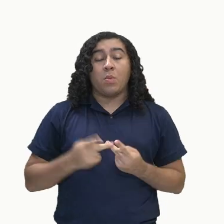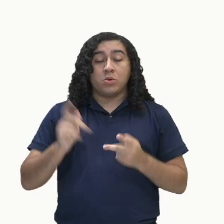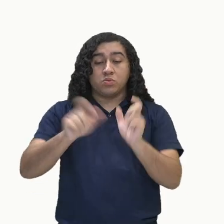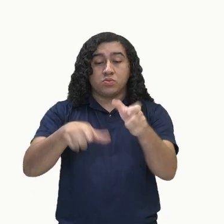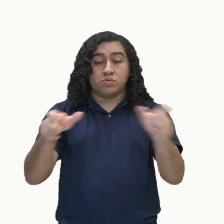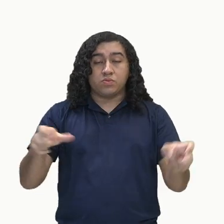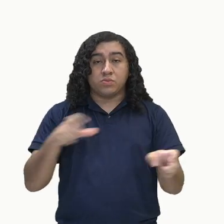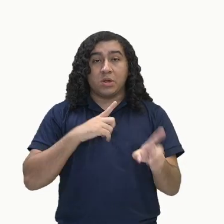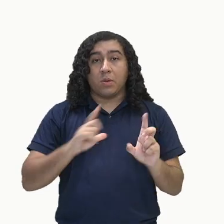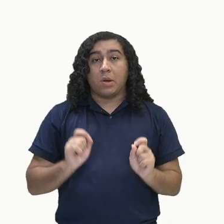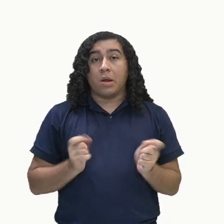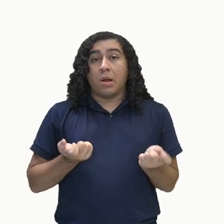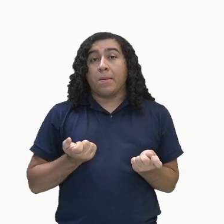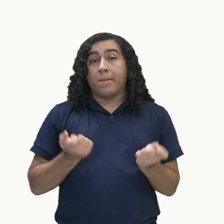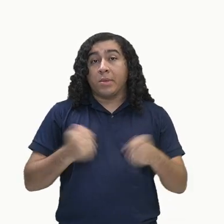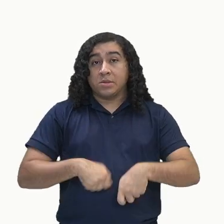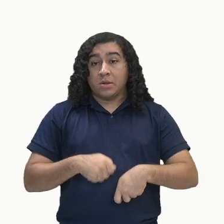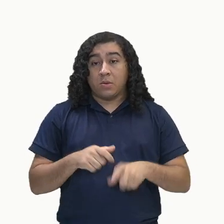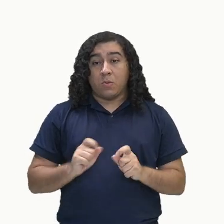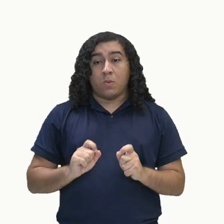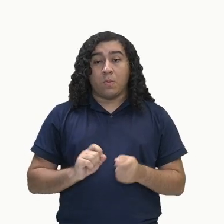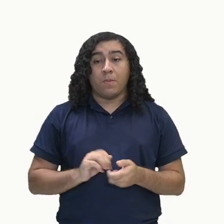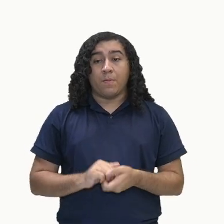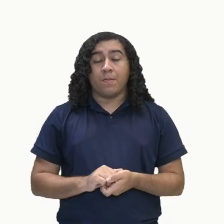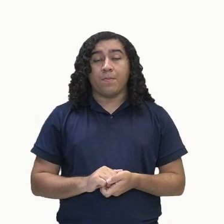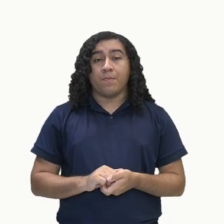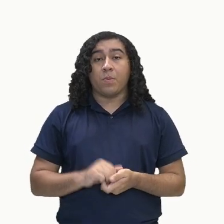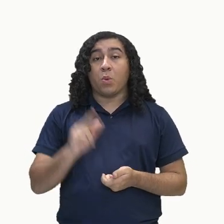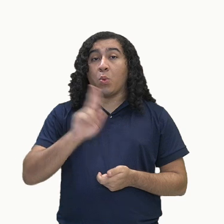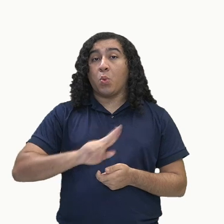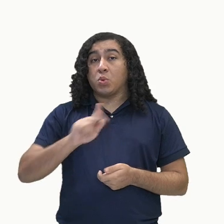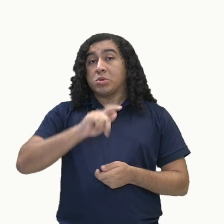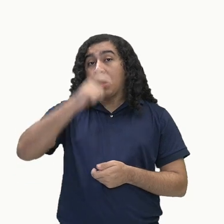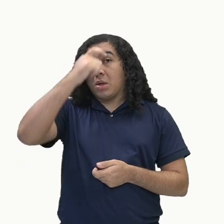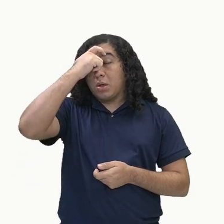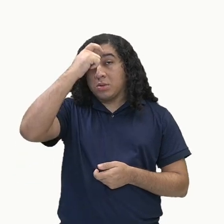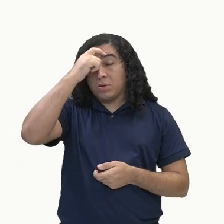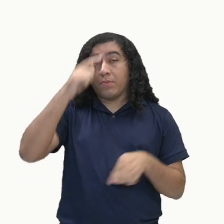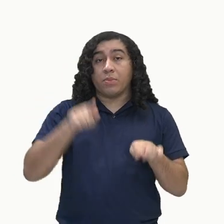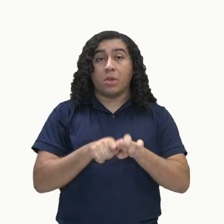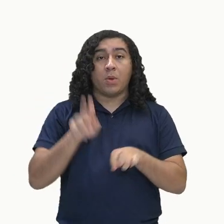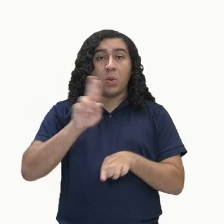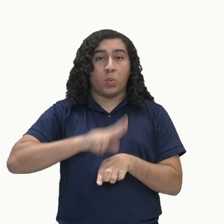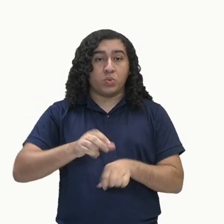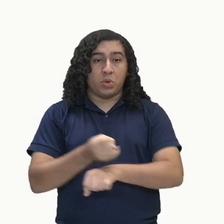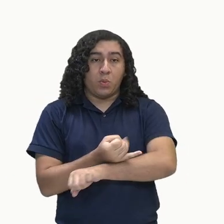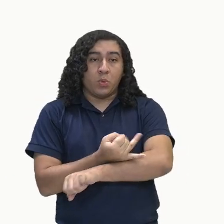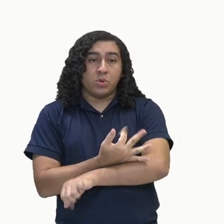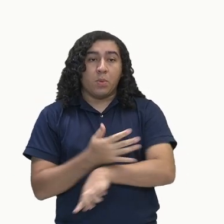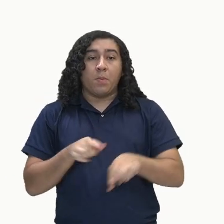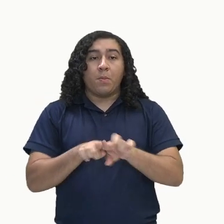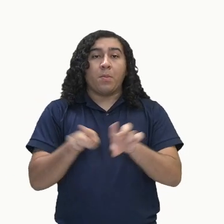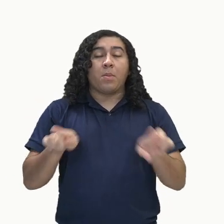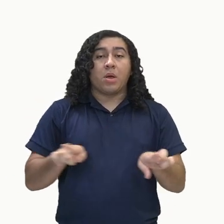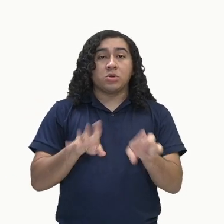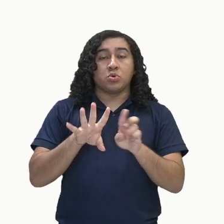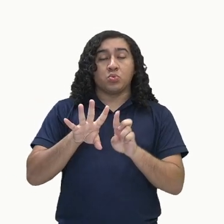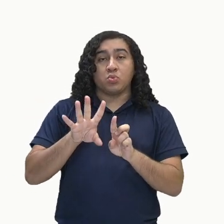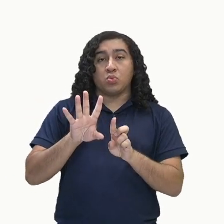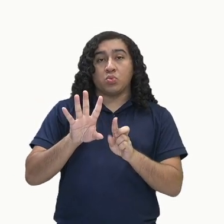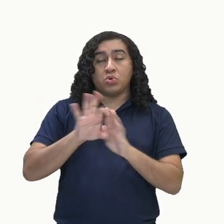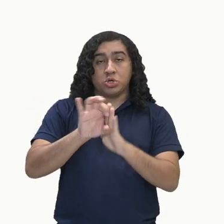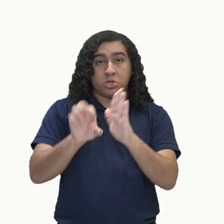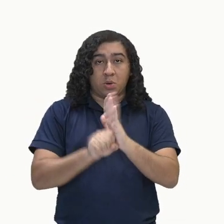a capacidade de utilizar da razão, utilizar da emoção, mas o símbolo é